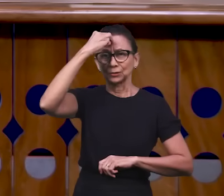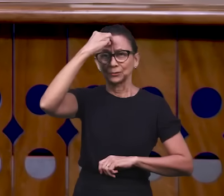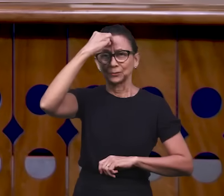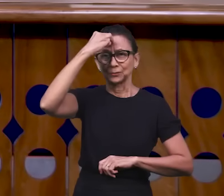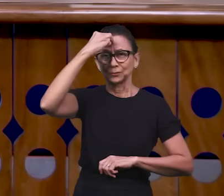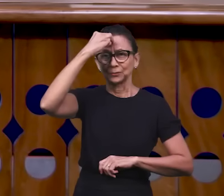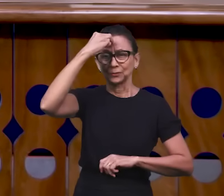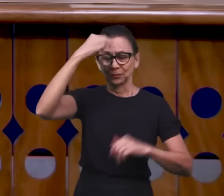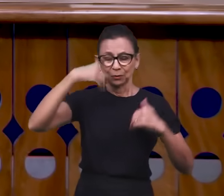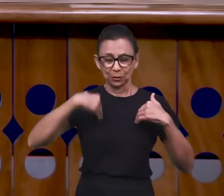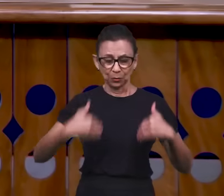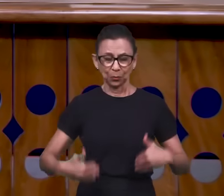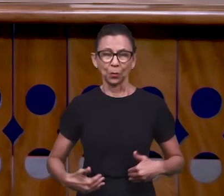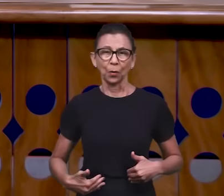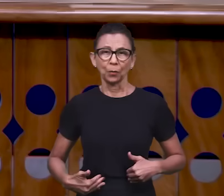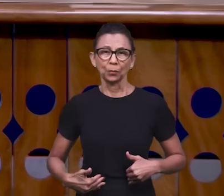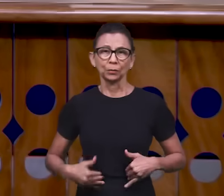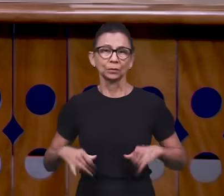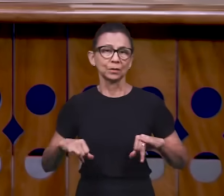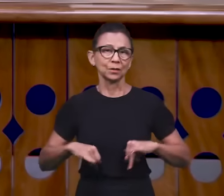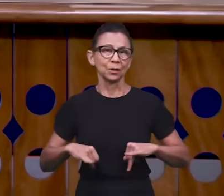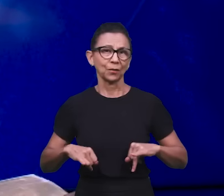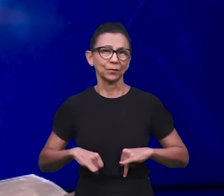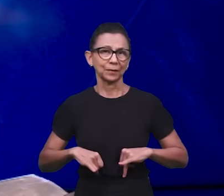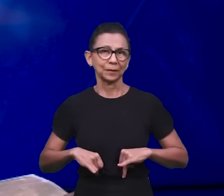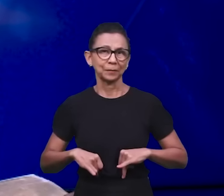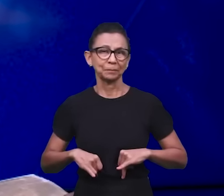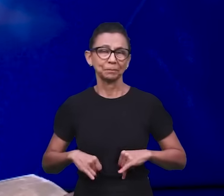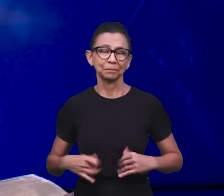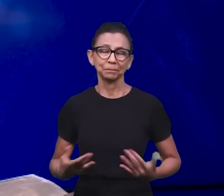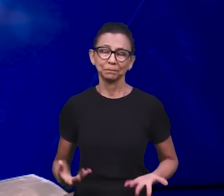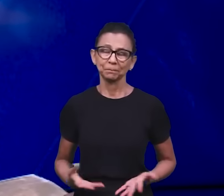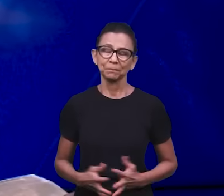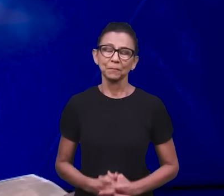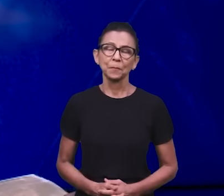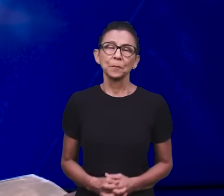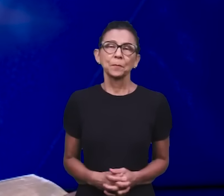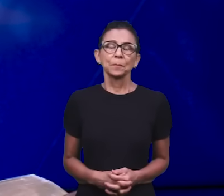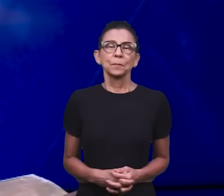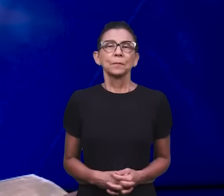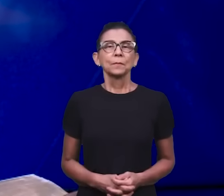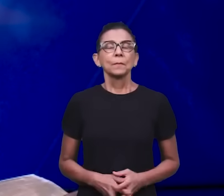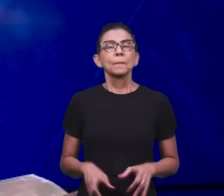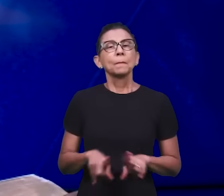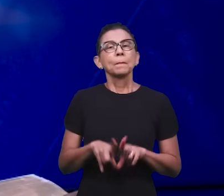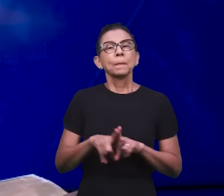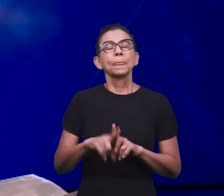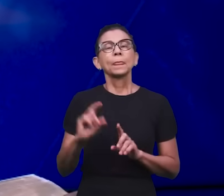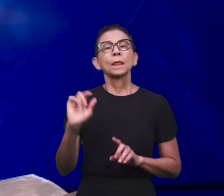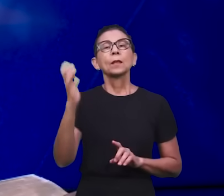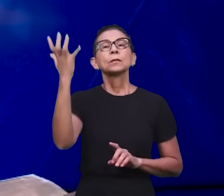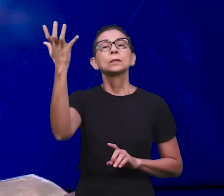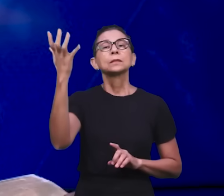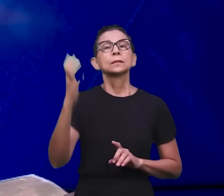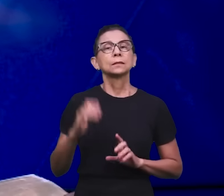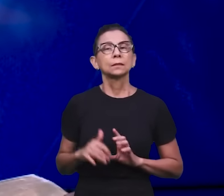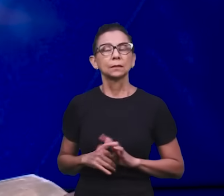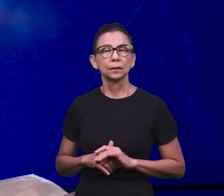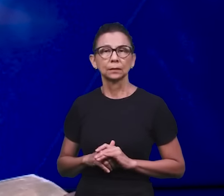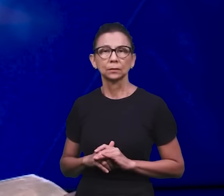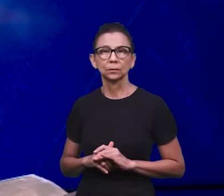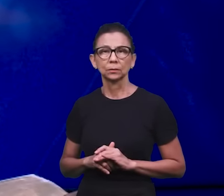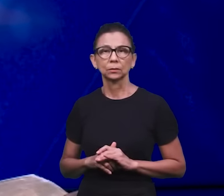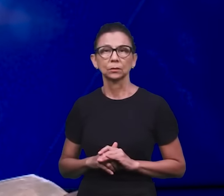a carne e ambos sendo atingidos. A associação dos mesmos sinais profetizados para este momento